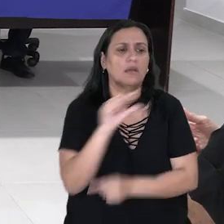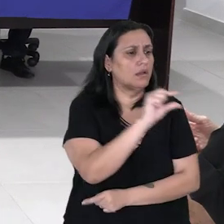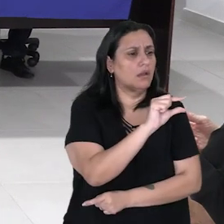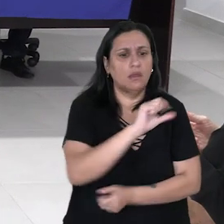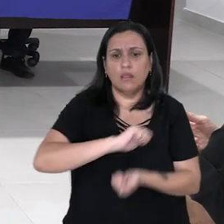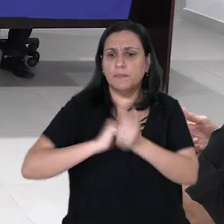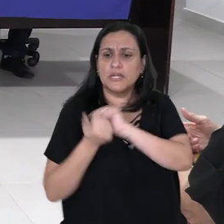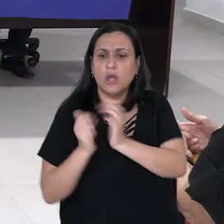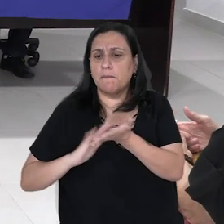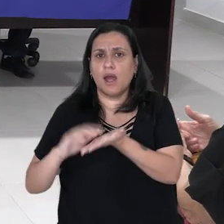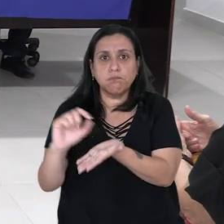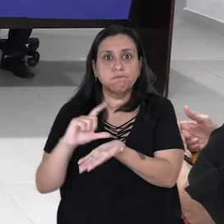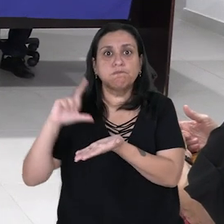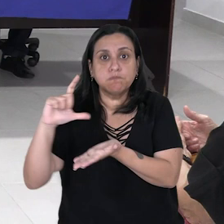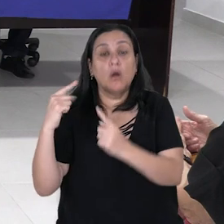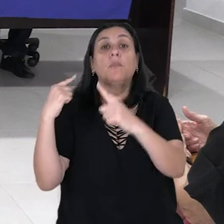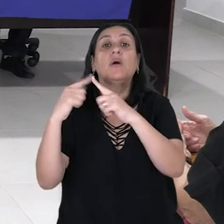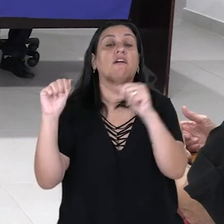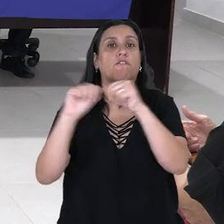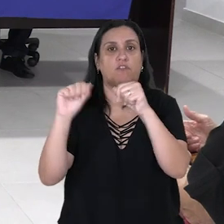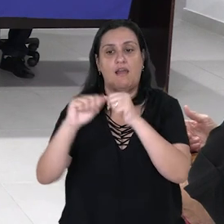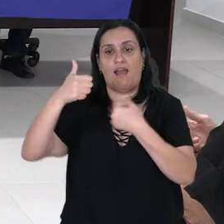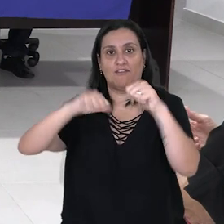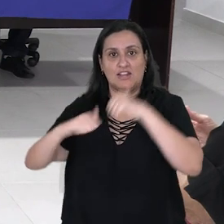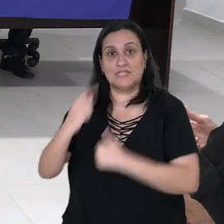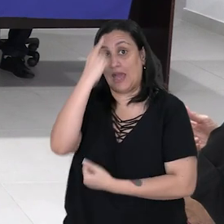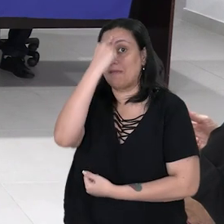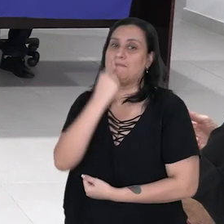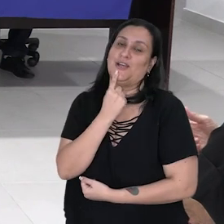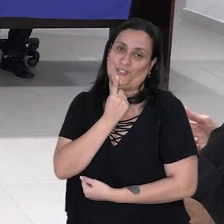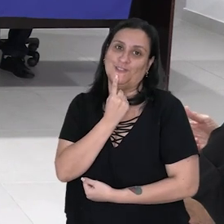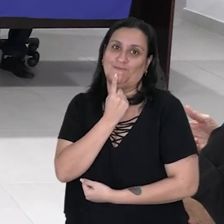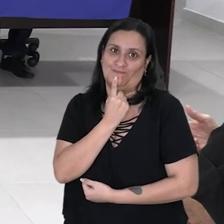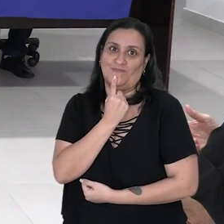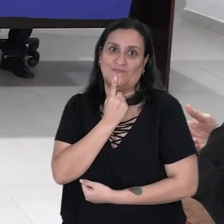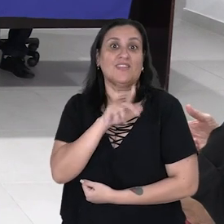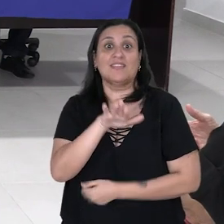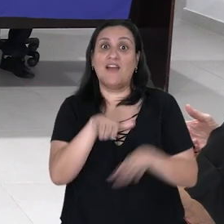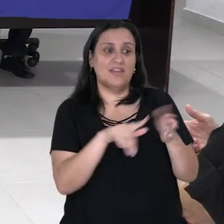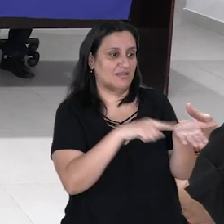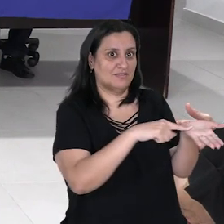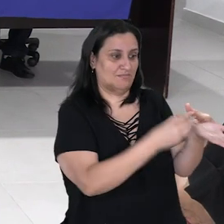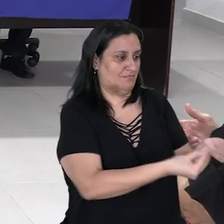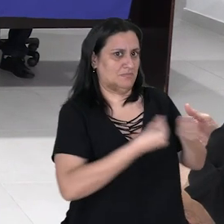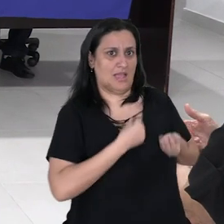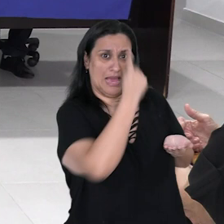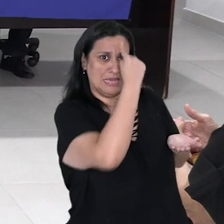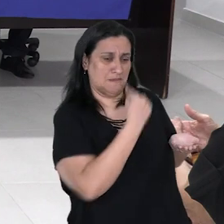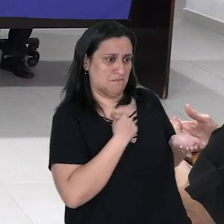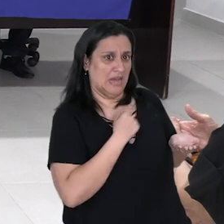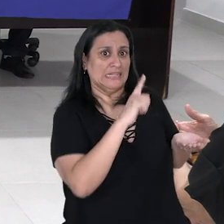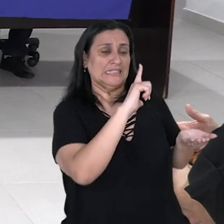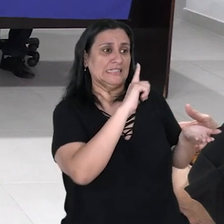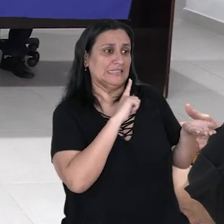Porque na adaptação, a gente faz uma avaliação das imagens. Então, nem toda imagem que tem